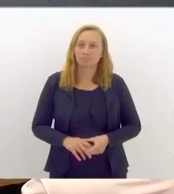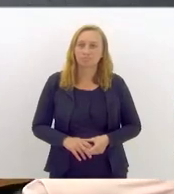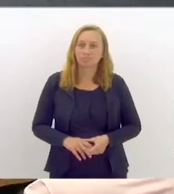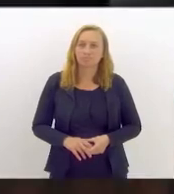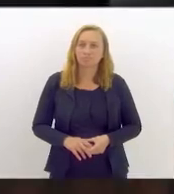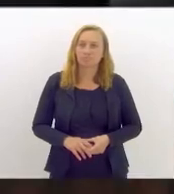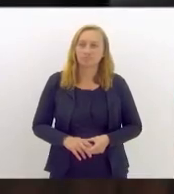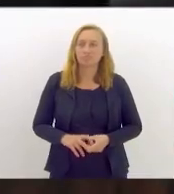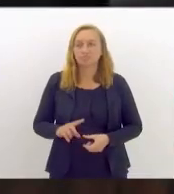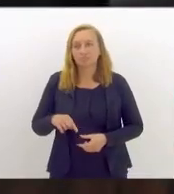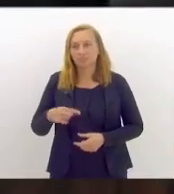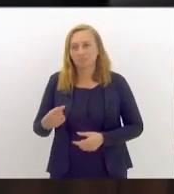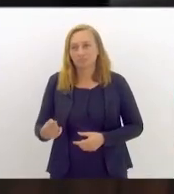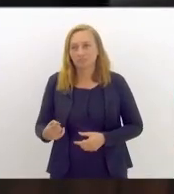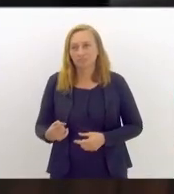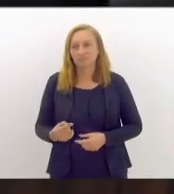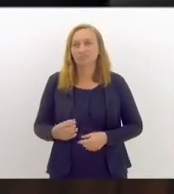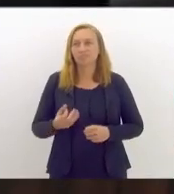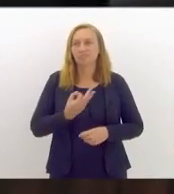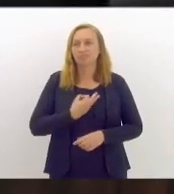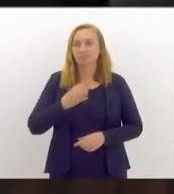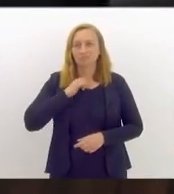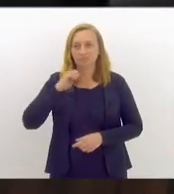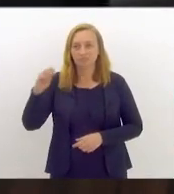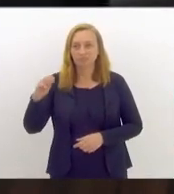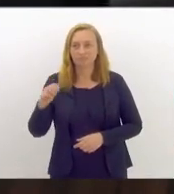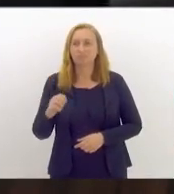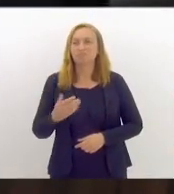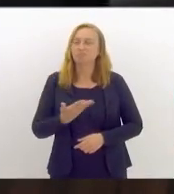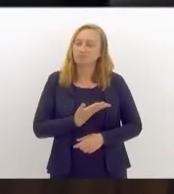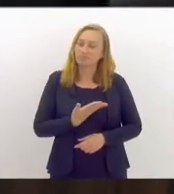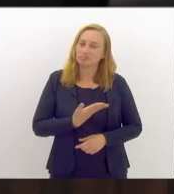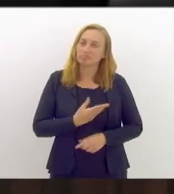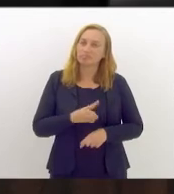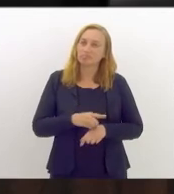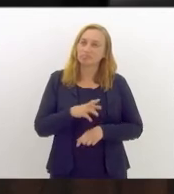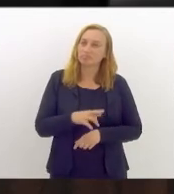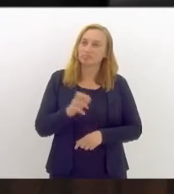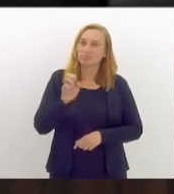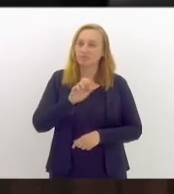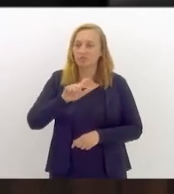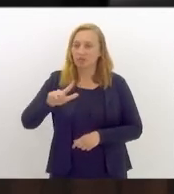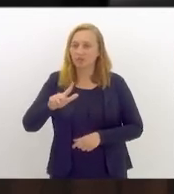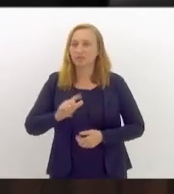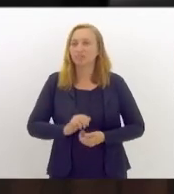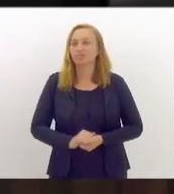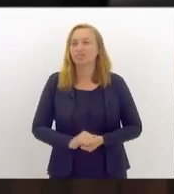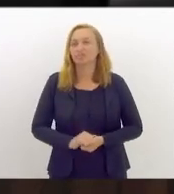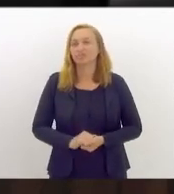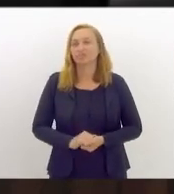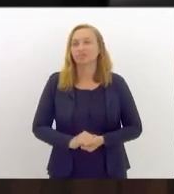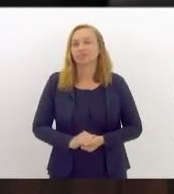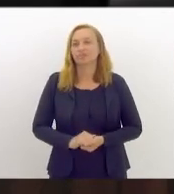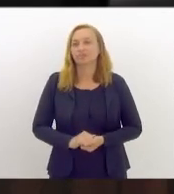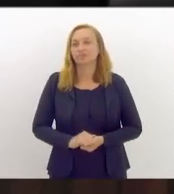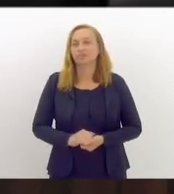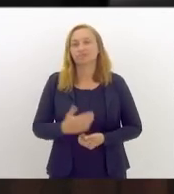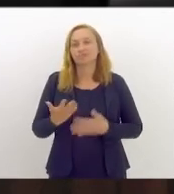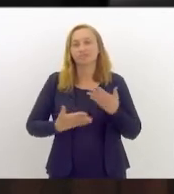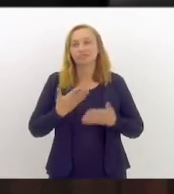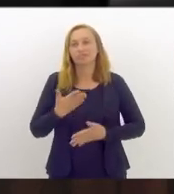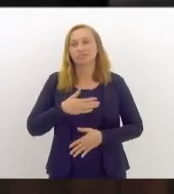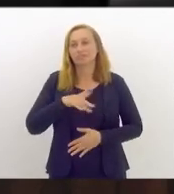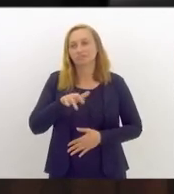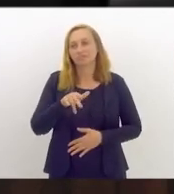o nosso próximo agraciado com a medalha Tiradentes é o nosso amigo Dr Rafael Alves de Oliveira uma honra meu irmão